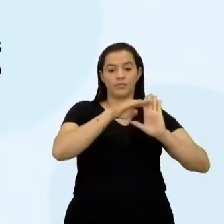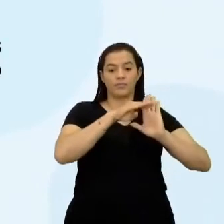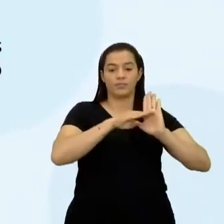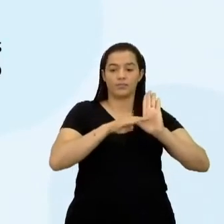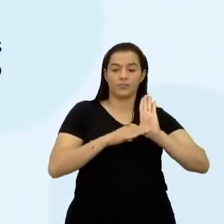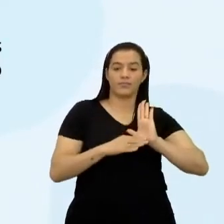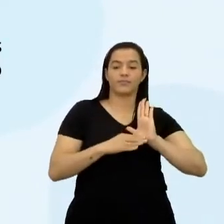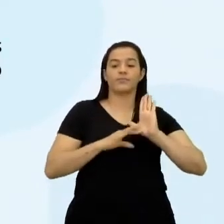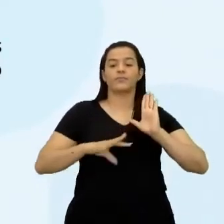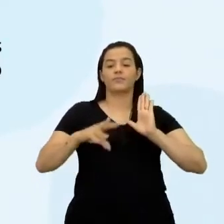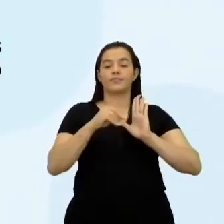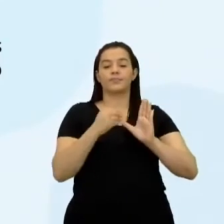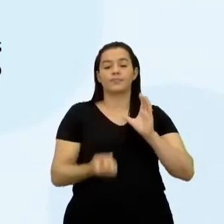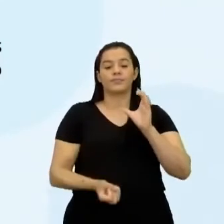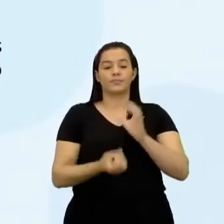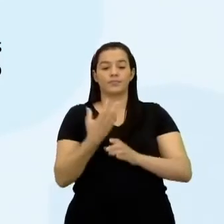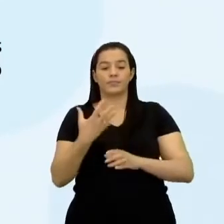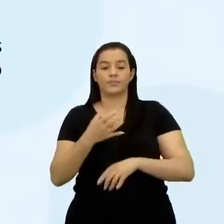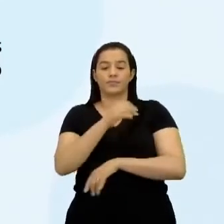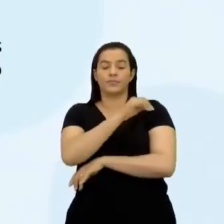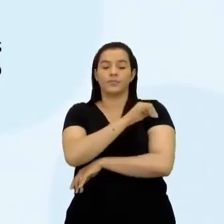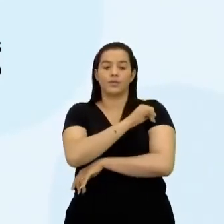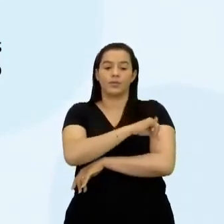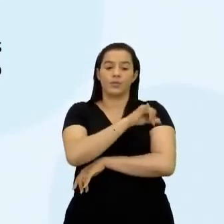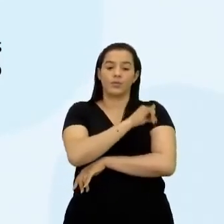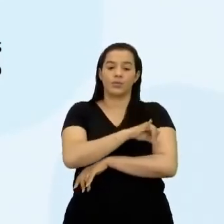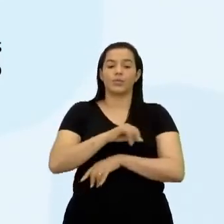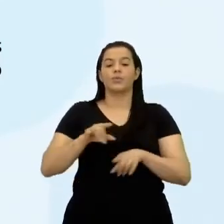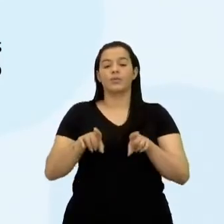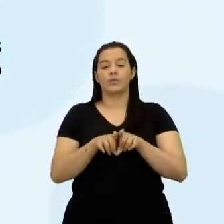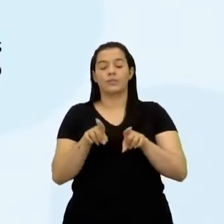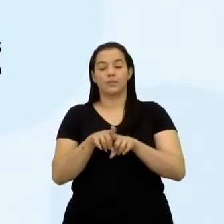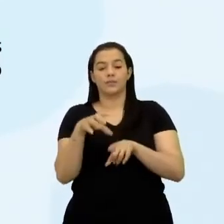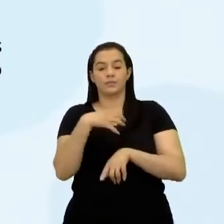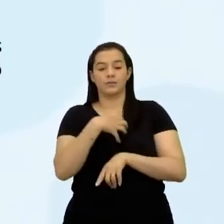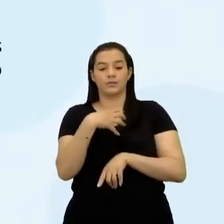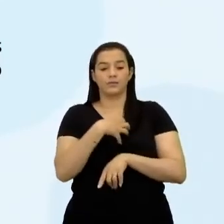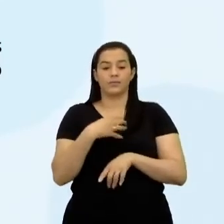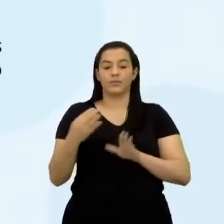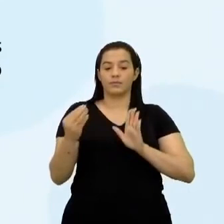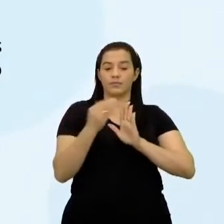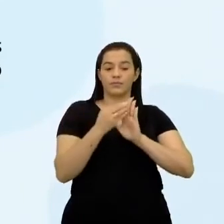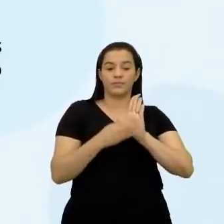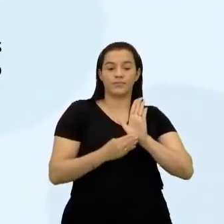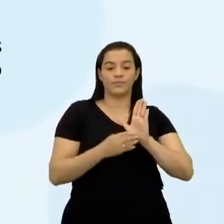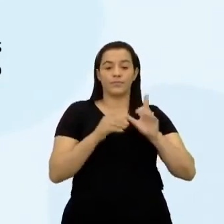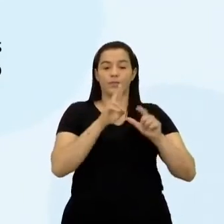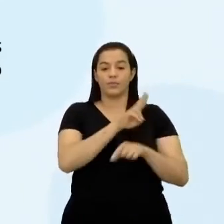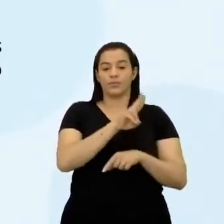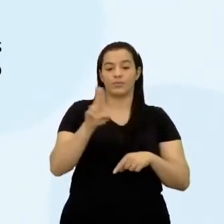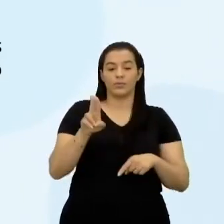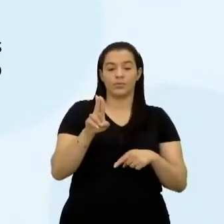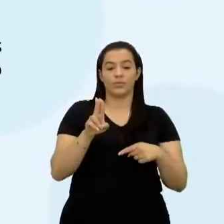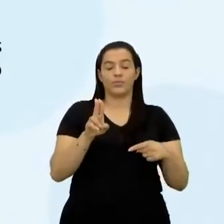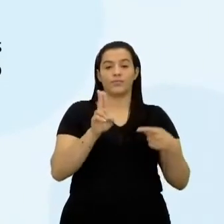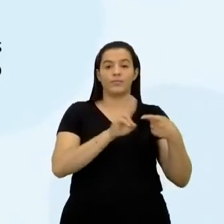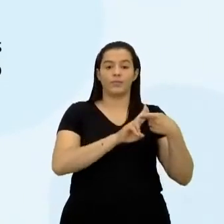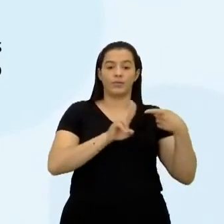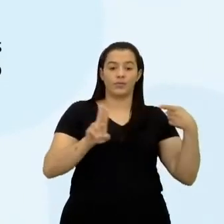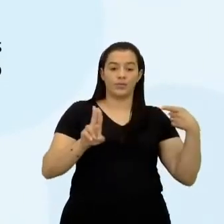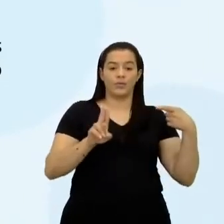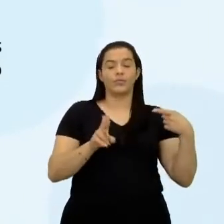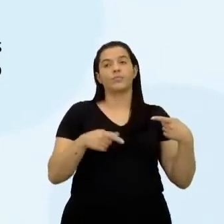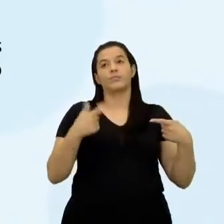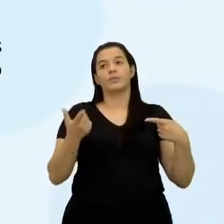fundação das cidades de Salvador e Rio de Janeiro, conforme o roteiro abaixo. Aí você vai colocar assim no seu caderno, ó, qual que era o nome original,